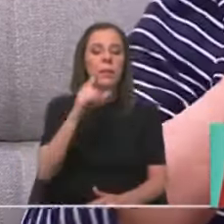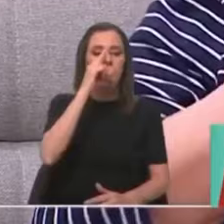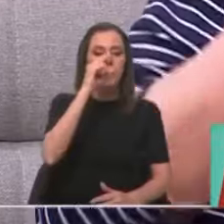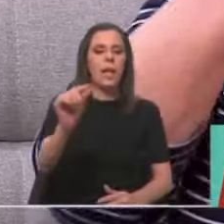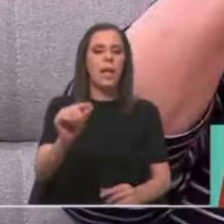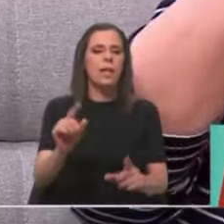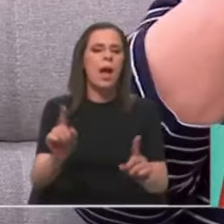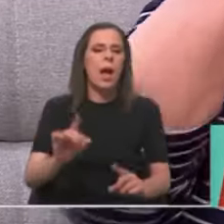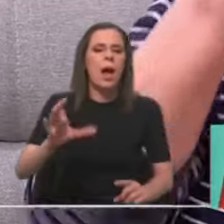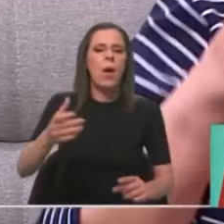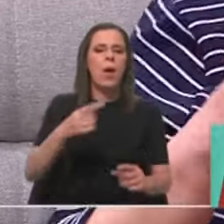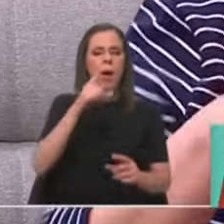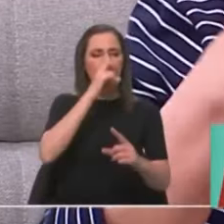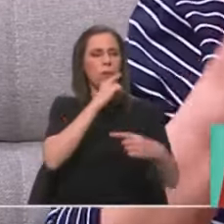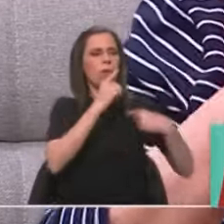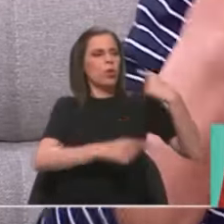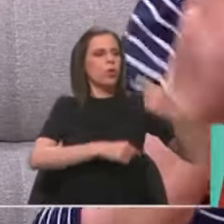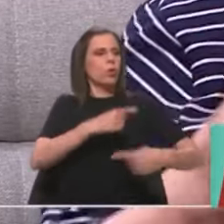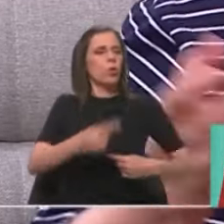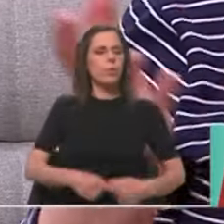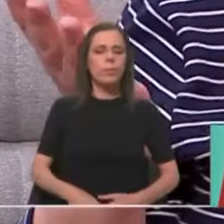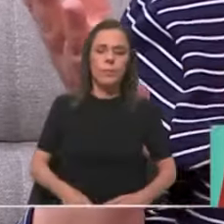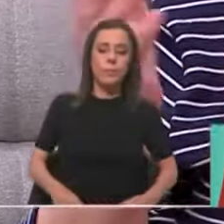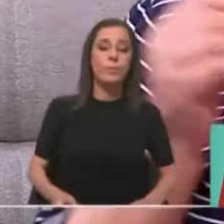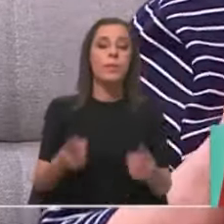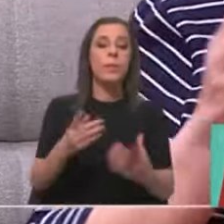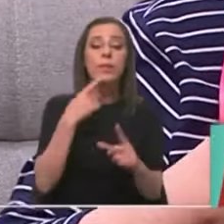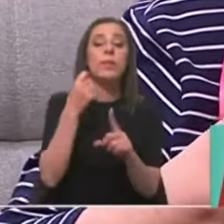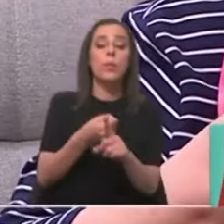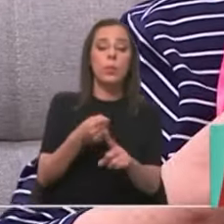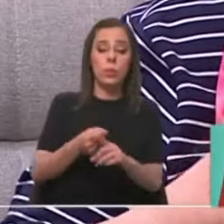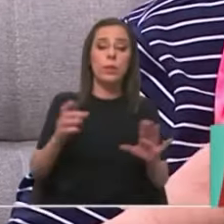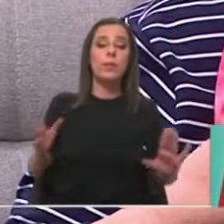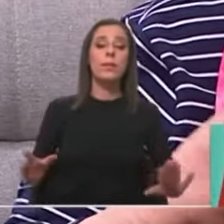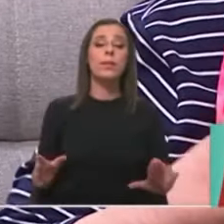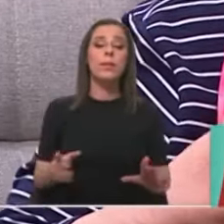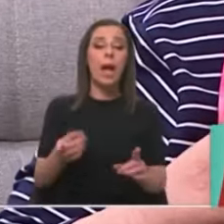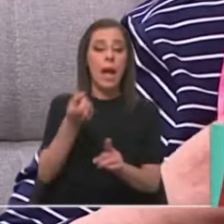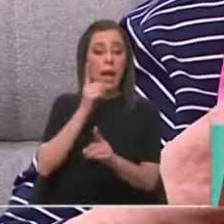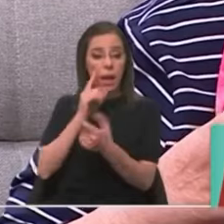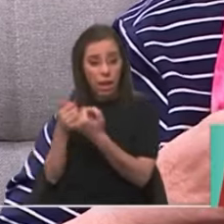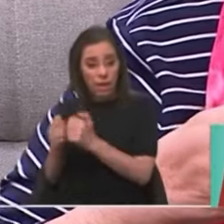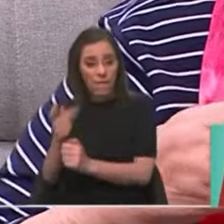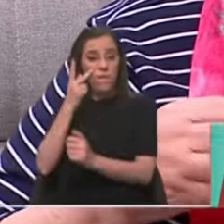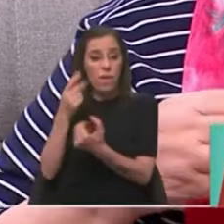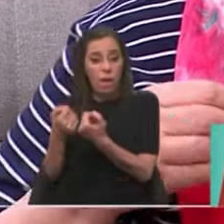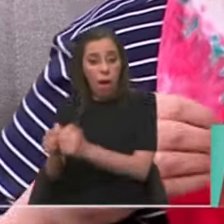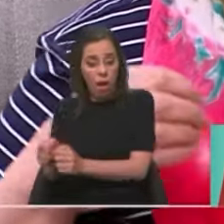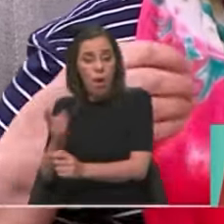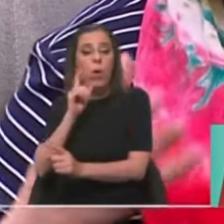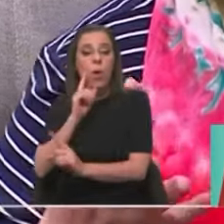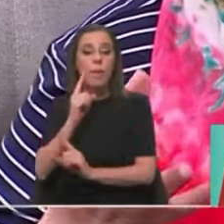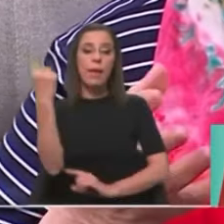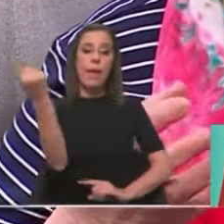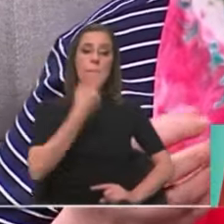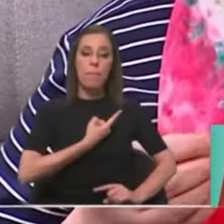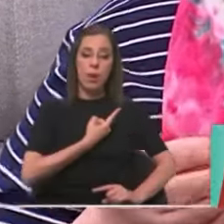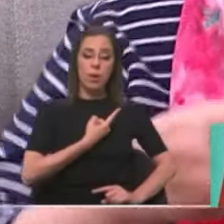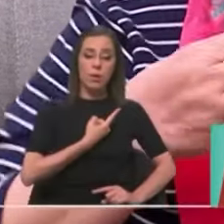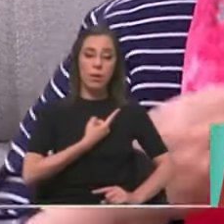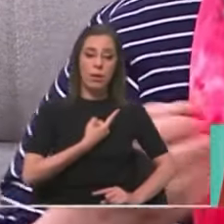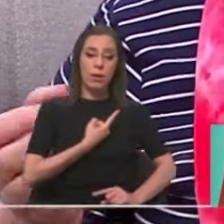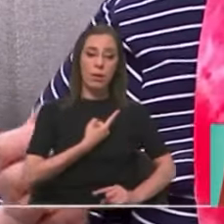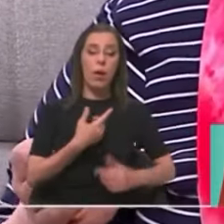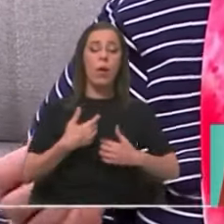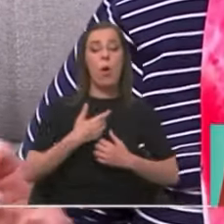dizia que era um país de grandes costumes. Só para os amigos dele. A clandestinidade foi-nos imposta. Sim.